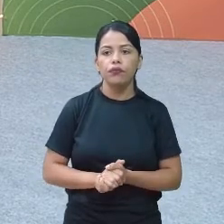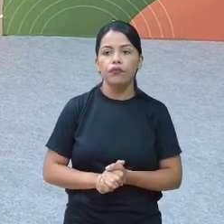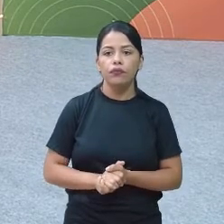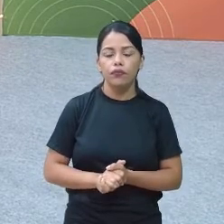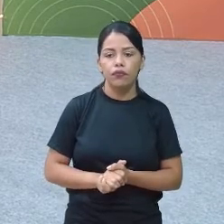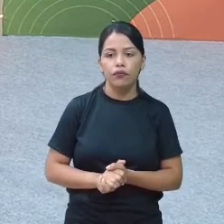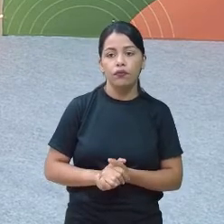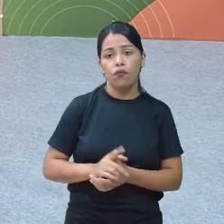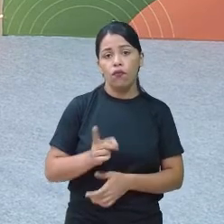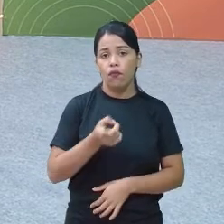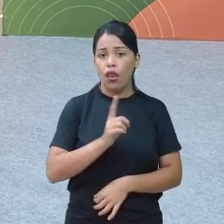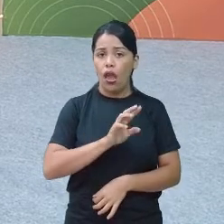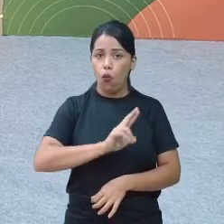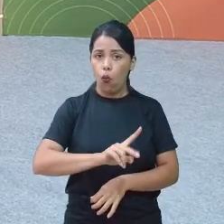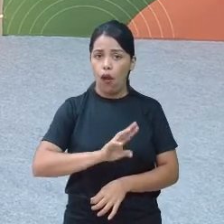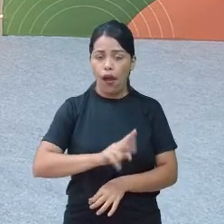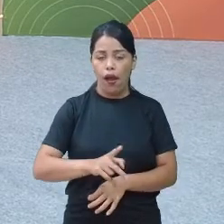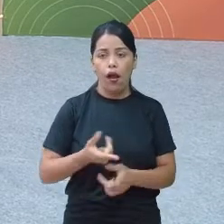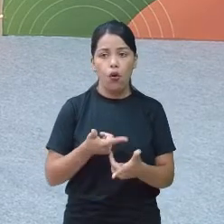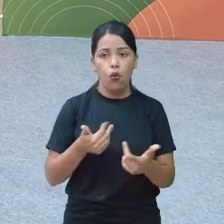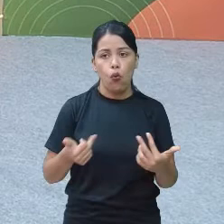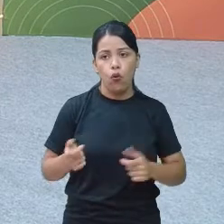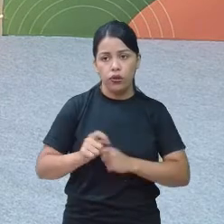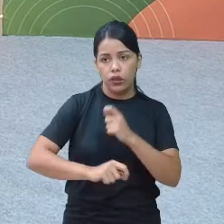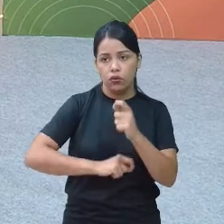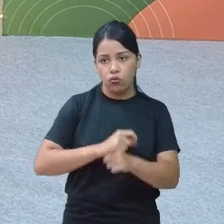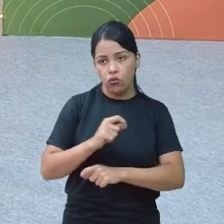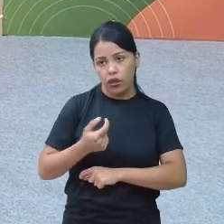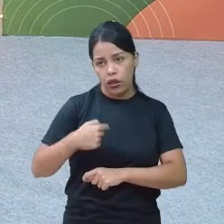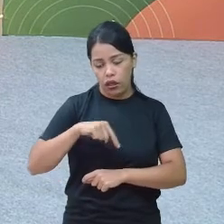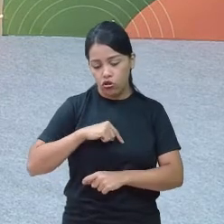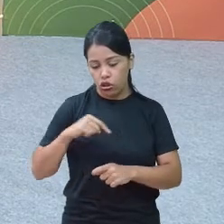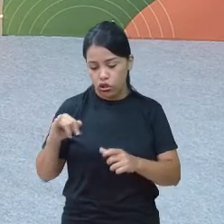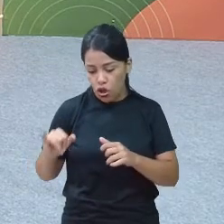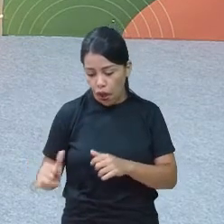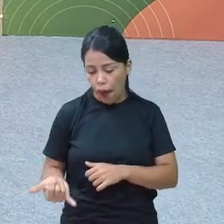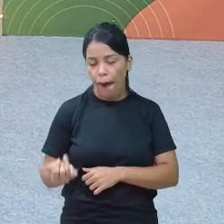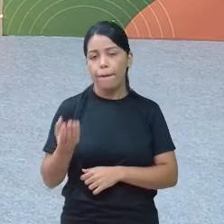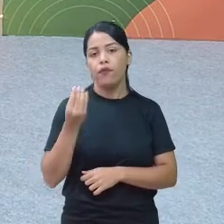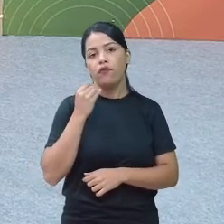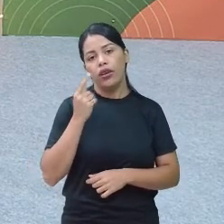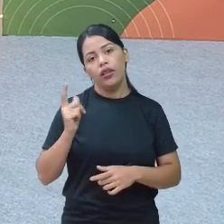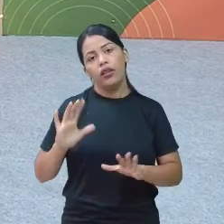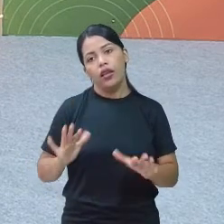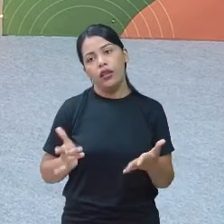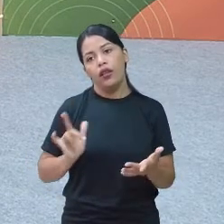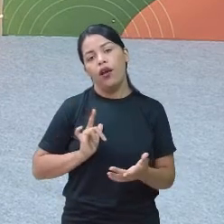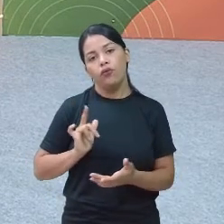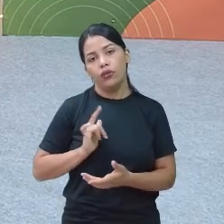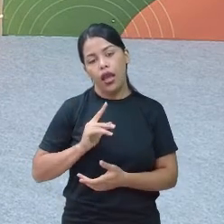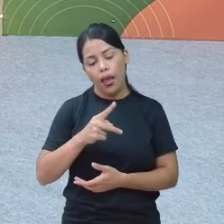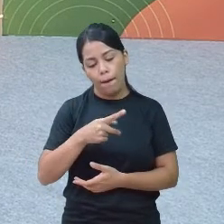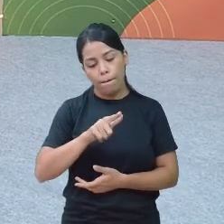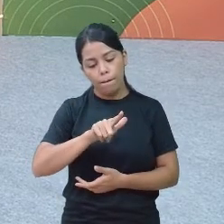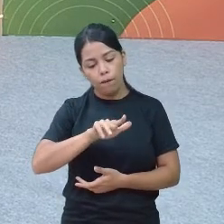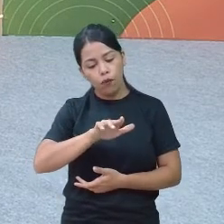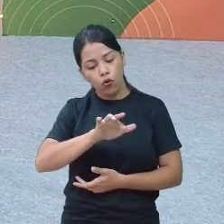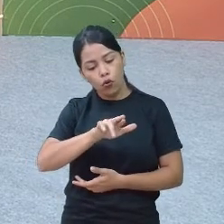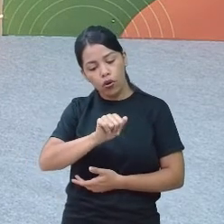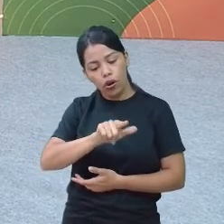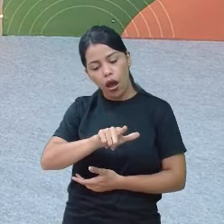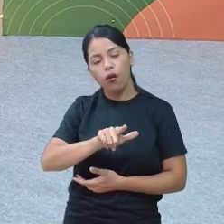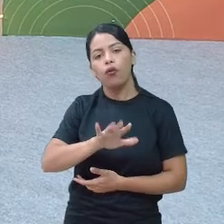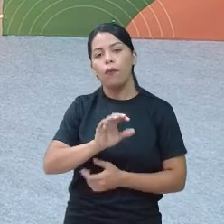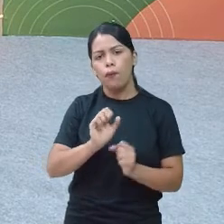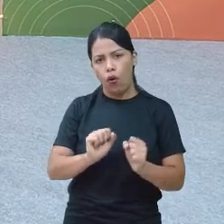são coisas, mas o que é invariável, continua ali intacto, né? Sem se